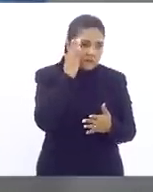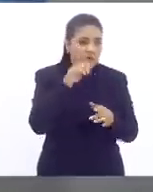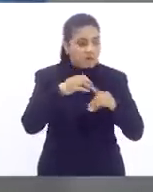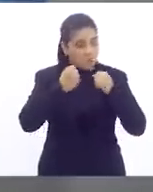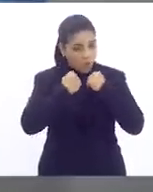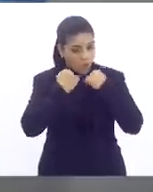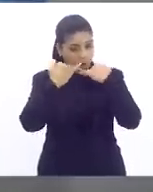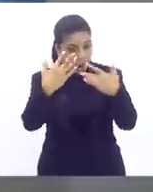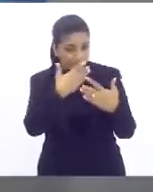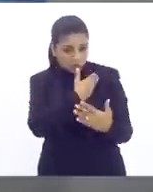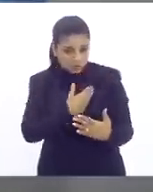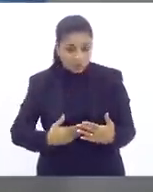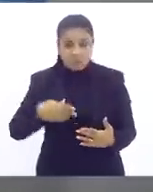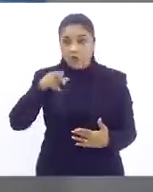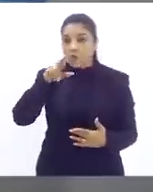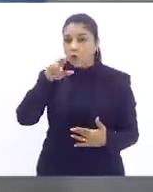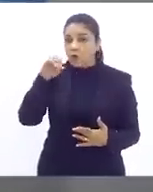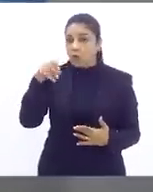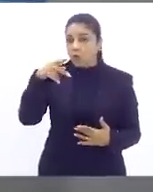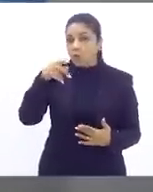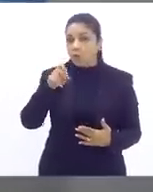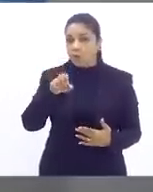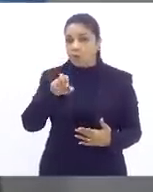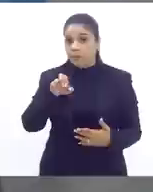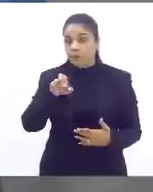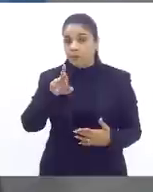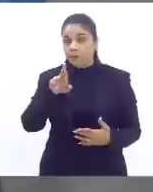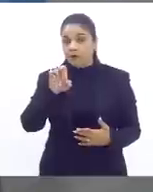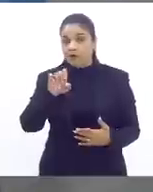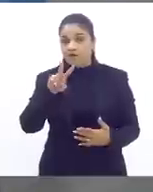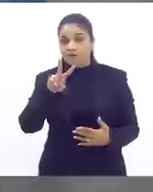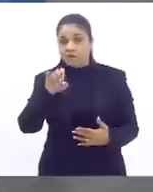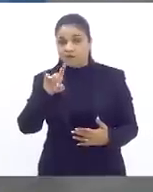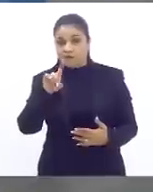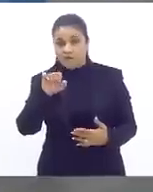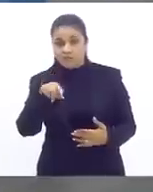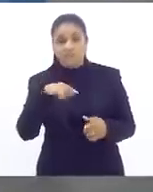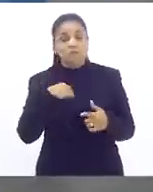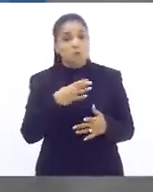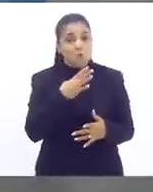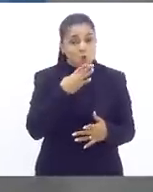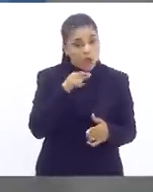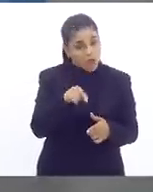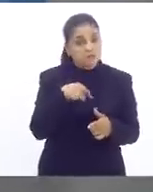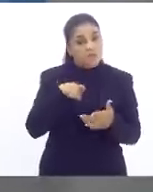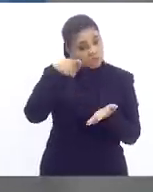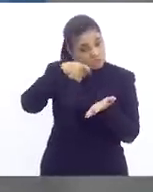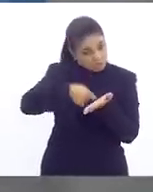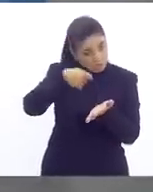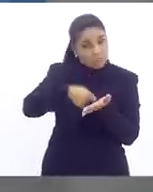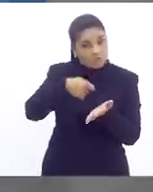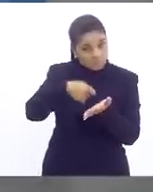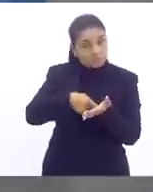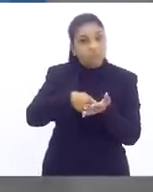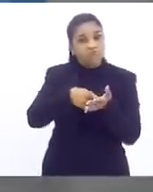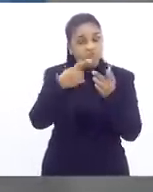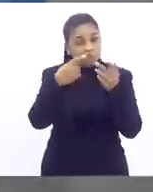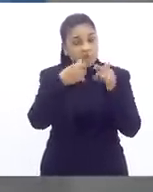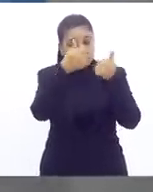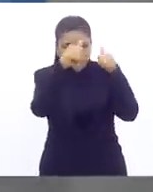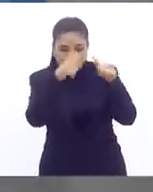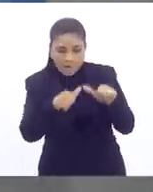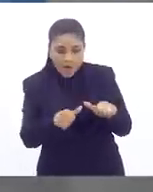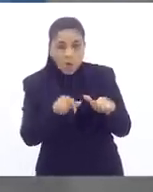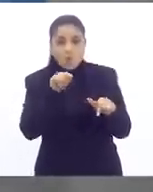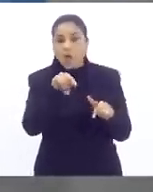audiência pública o rio previdência tem conhecimento disso eu acho que é dever do Rio previdência verificar o que tá